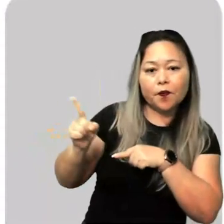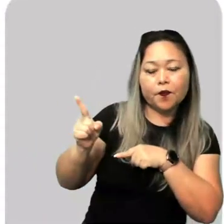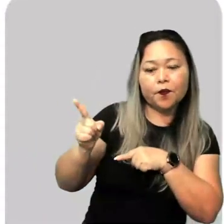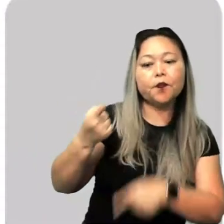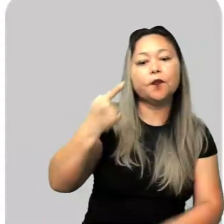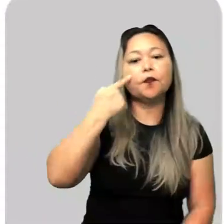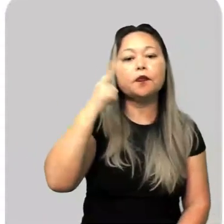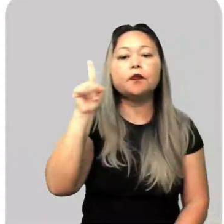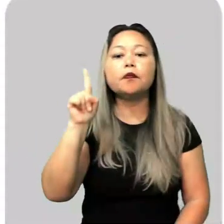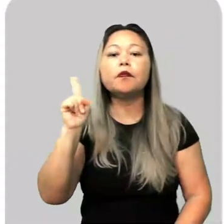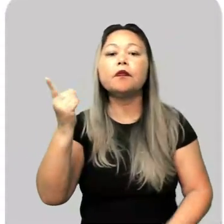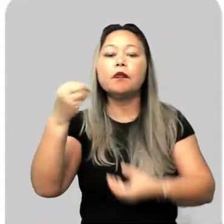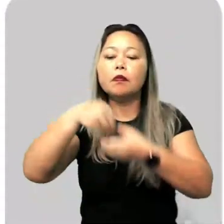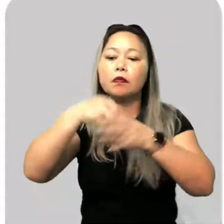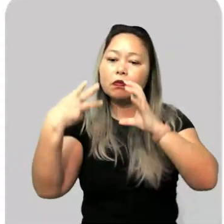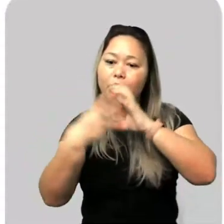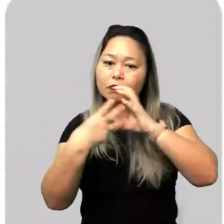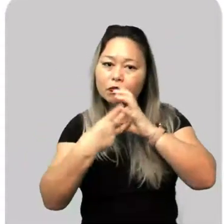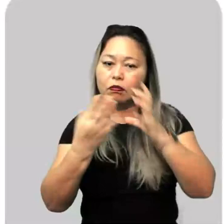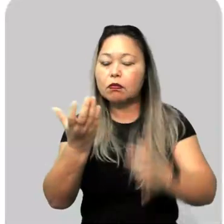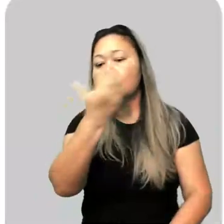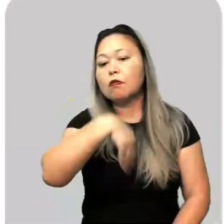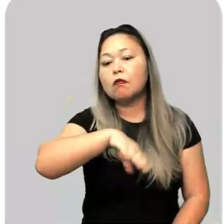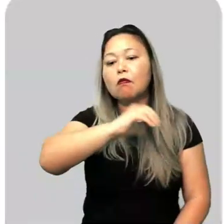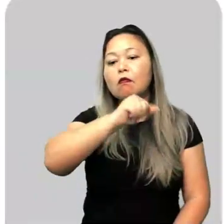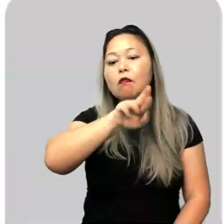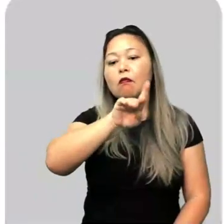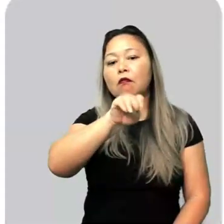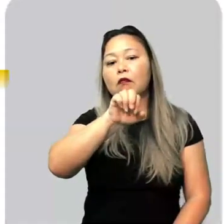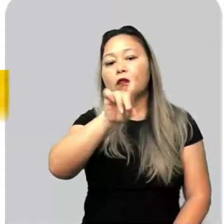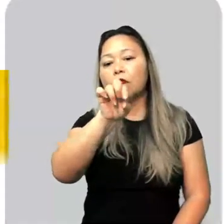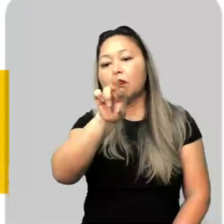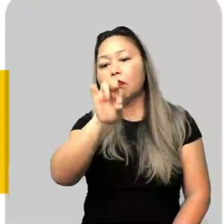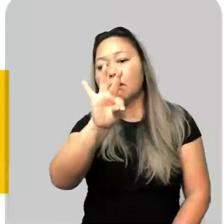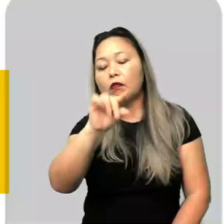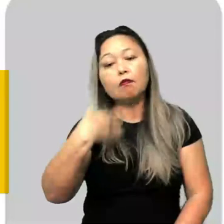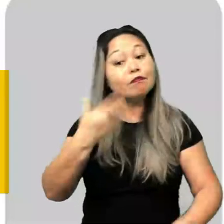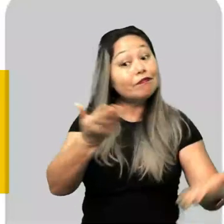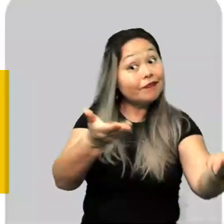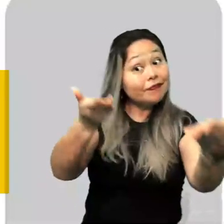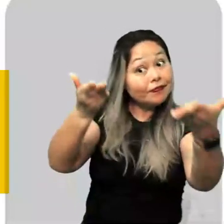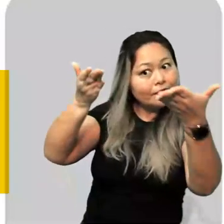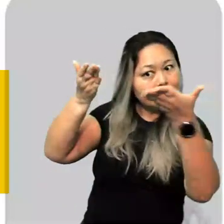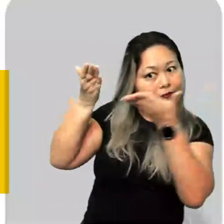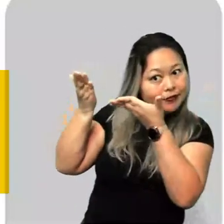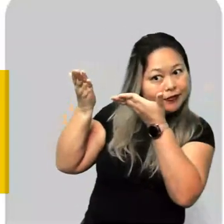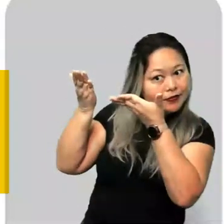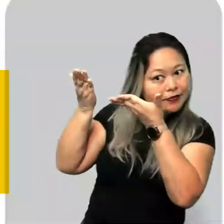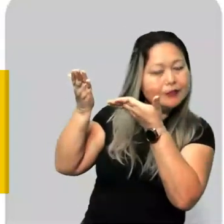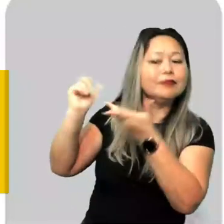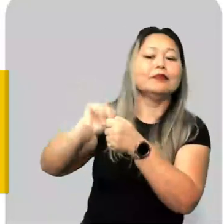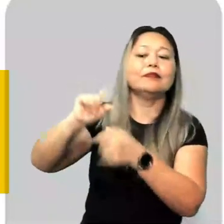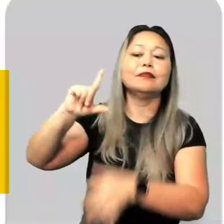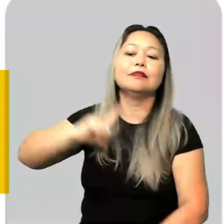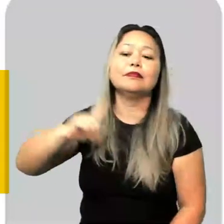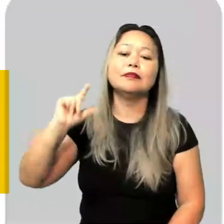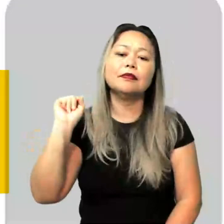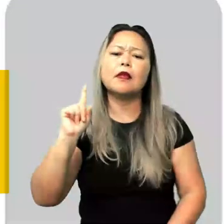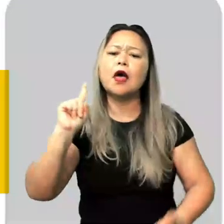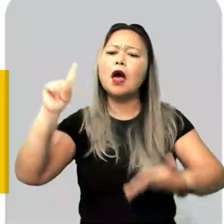Então, componentes orgânicos das células, os carboidratos, sejam muito bem-vindos. E aí, a gente